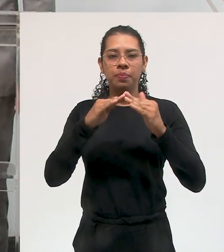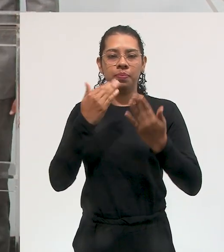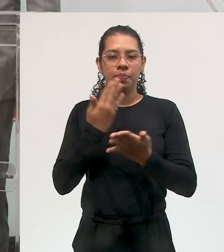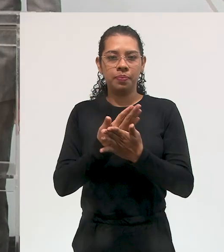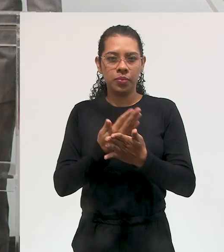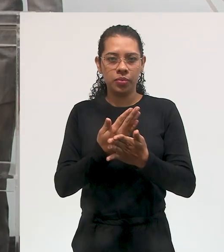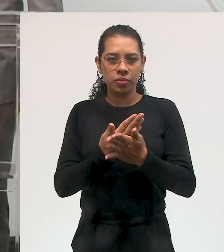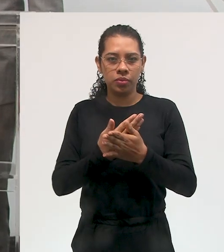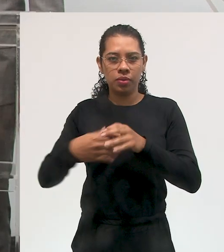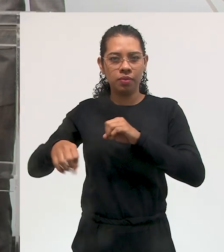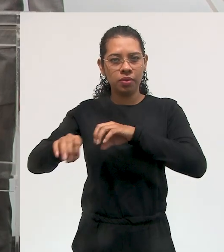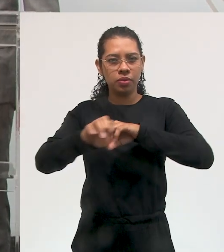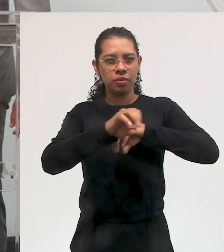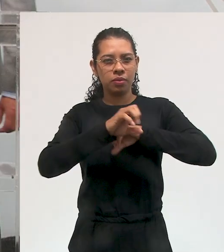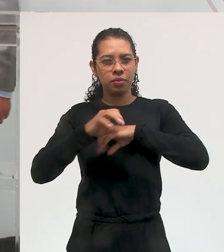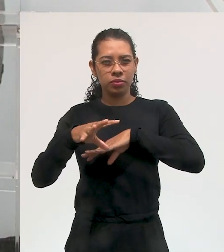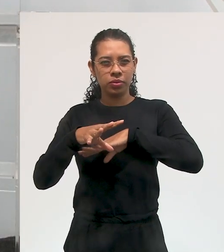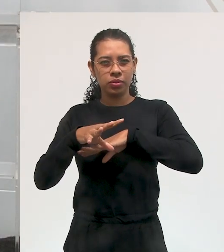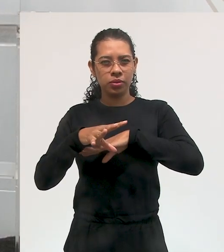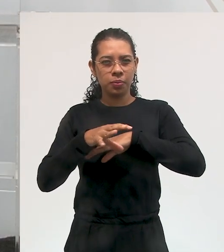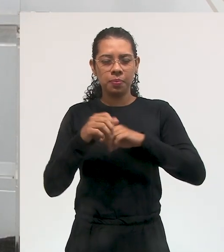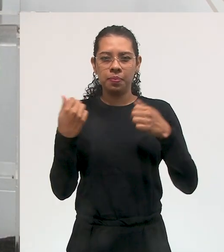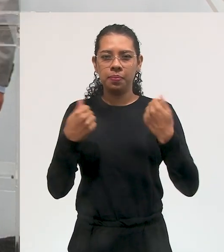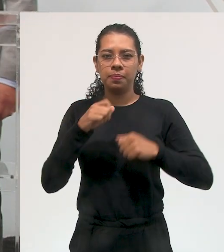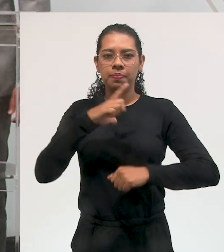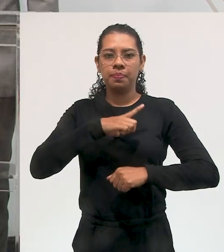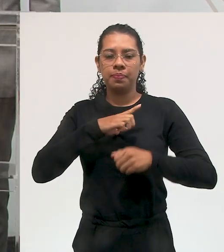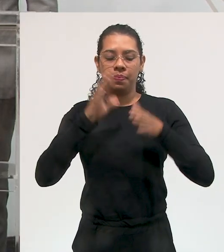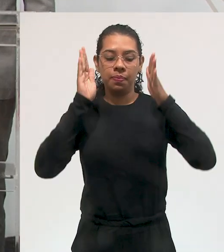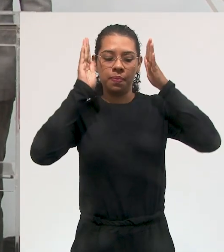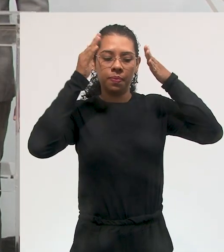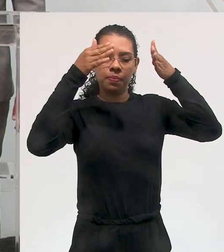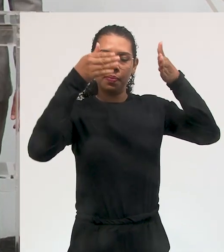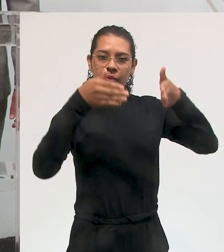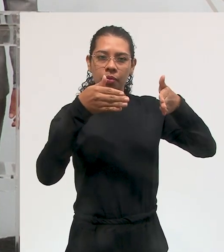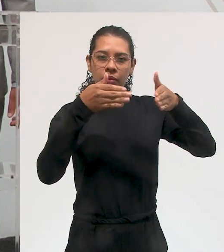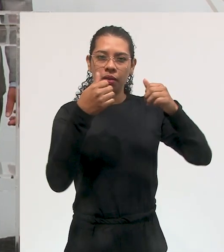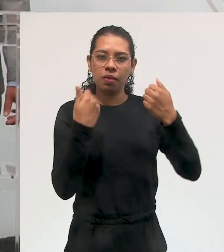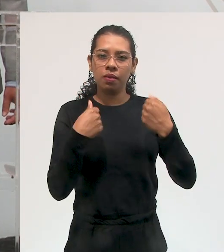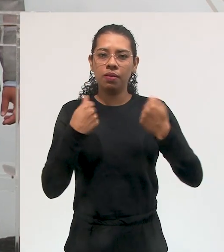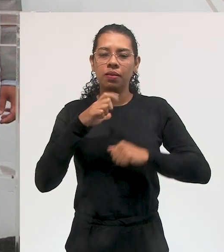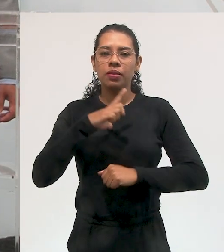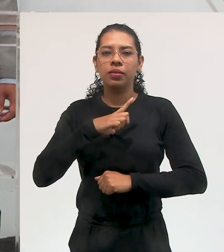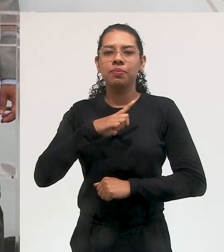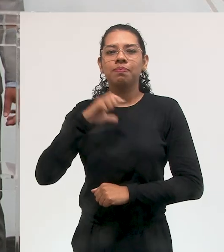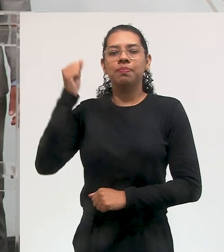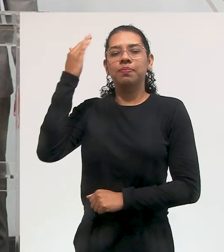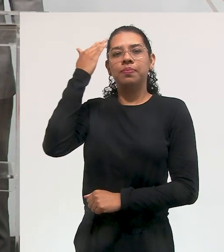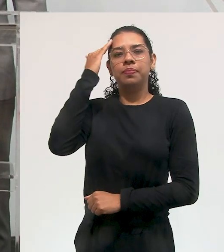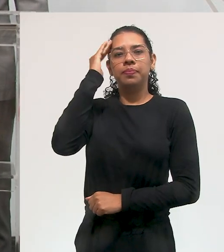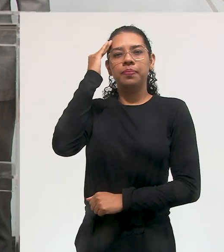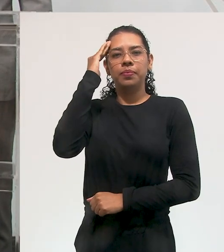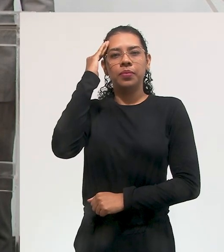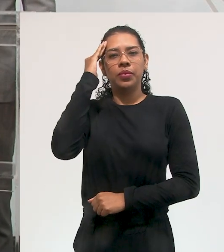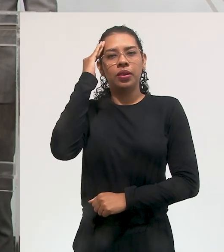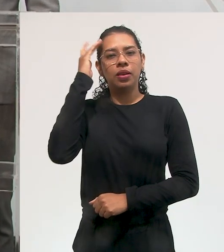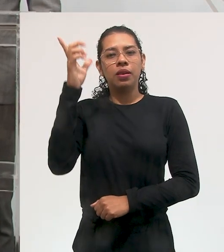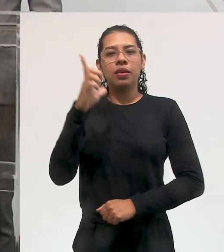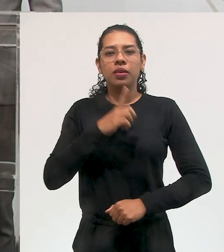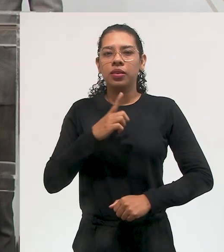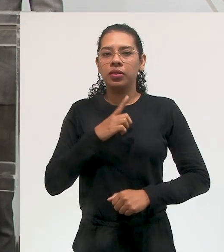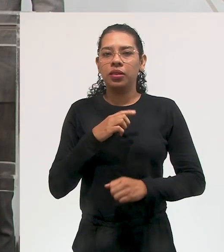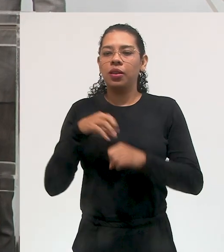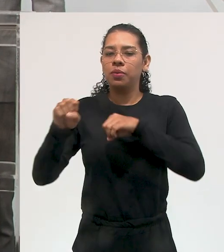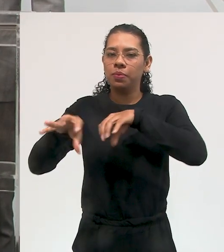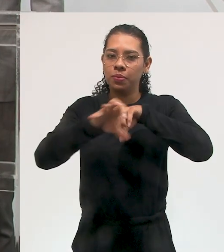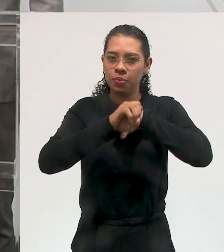né, direta e intencional. Ela é singular, ou seja, cada aula é diferente. Pessoal, estou aqui no estúdio fazendo várias